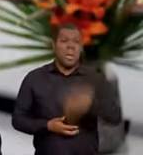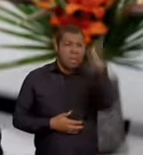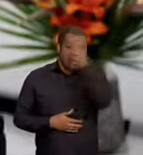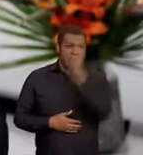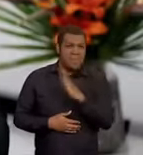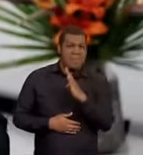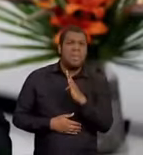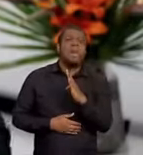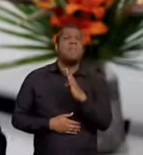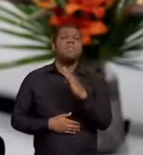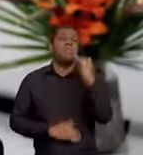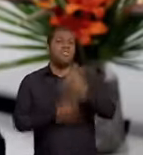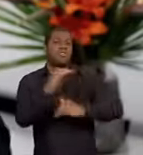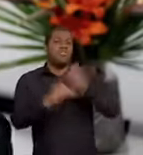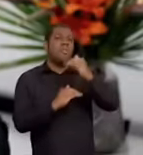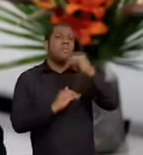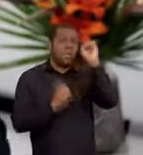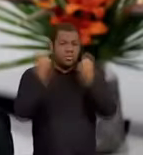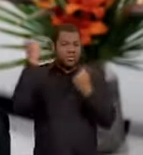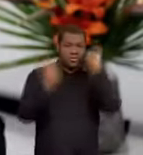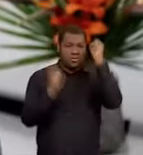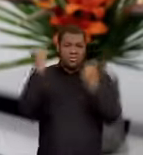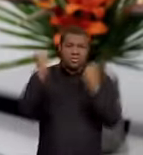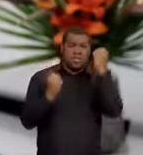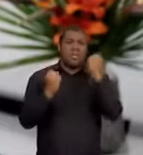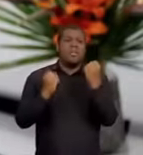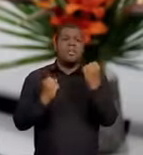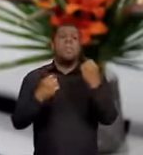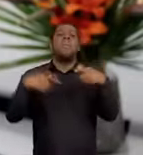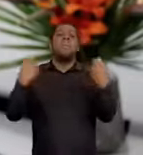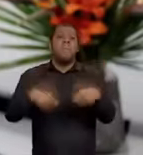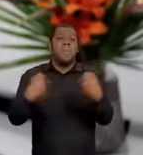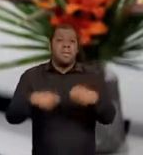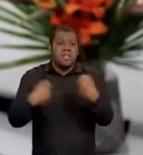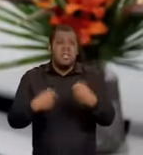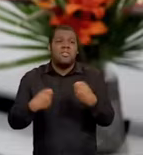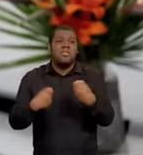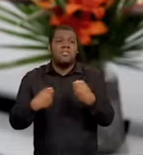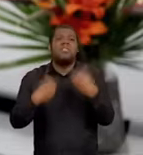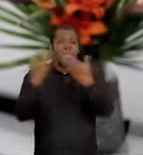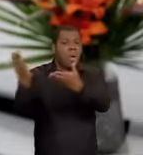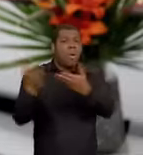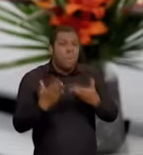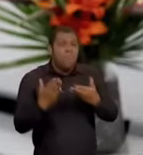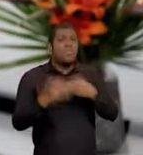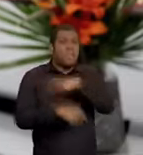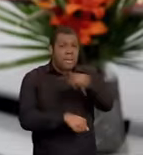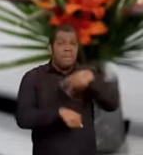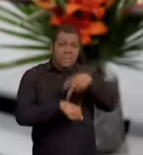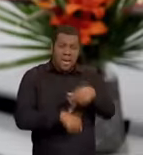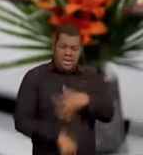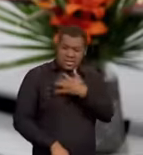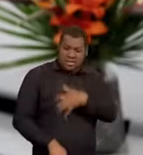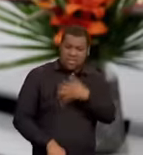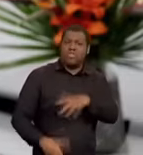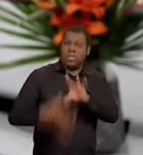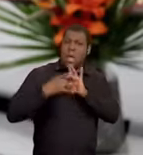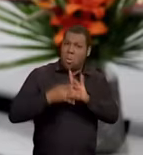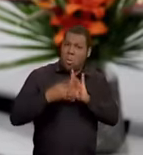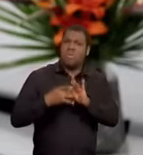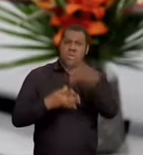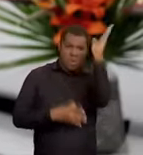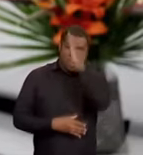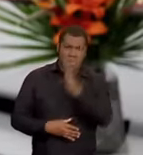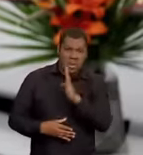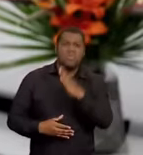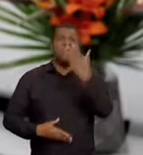industrial sem lembrar que a Argentina é um país que tem que crescer junto com o Brasil. Nós temos que compartilhar as coisas que